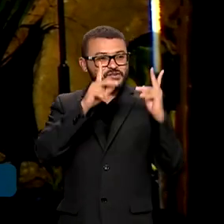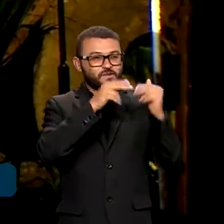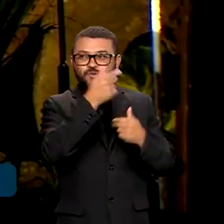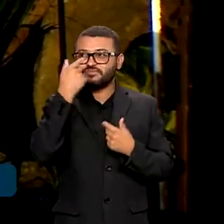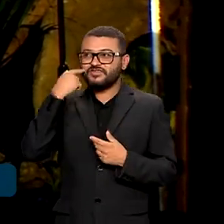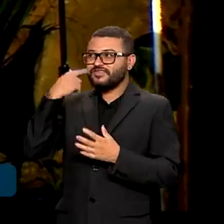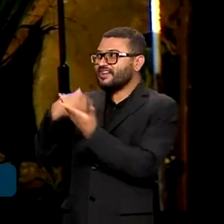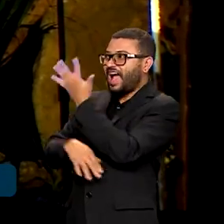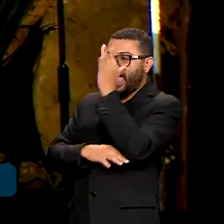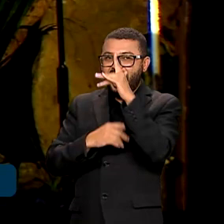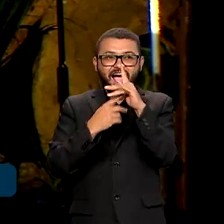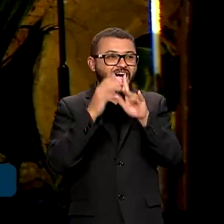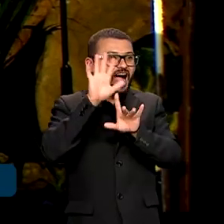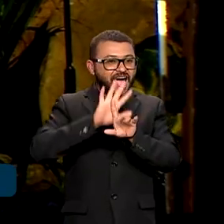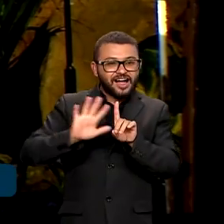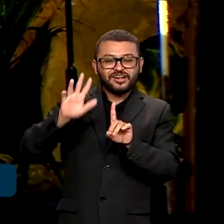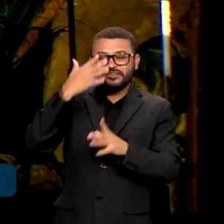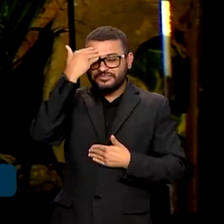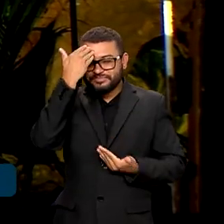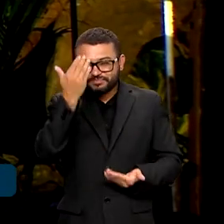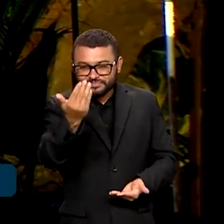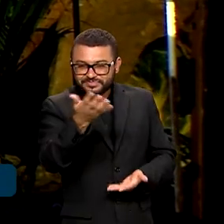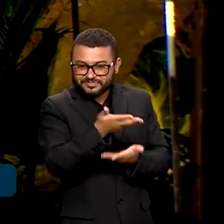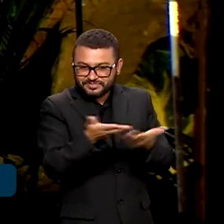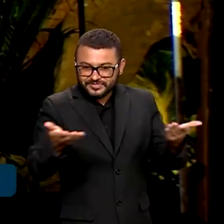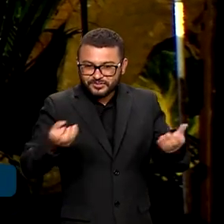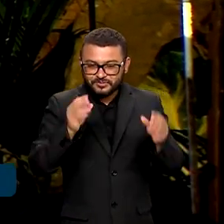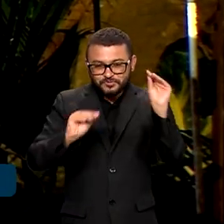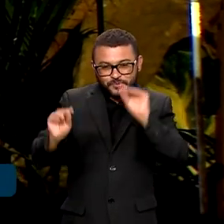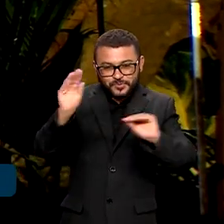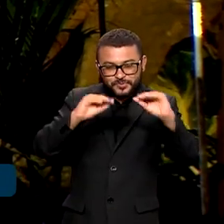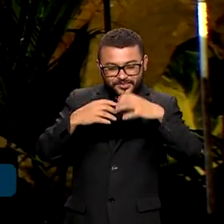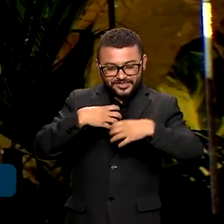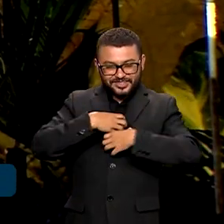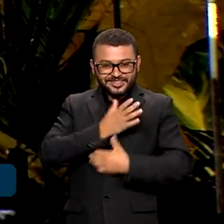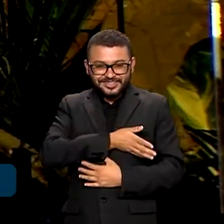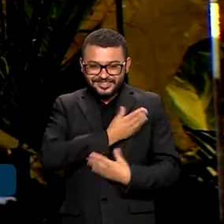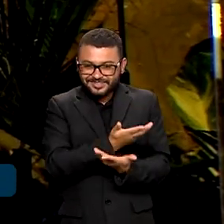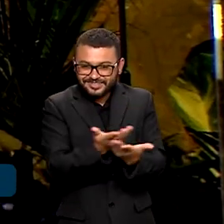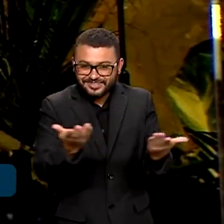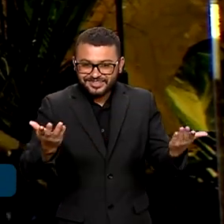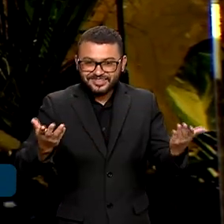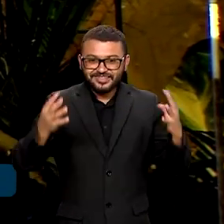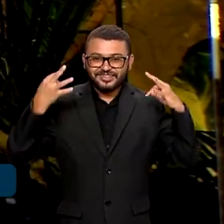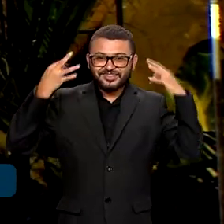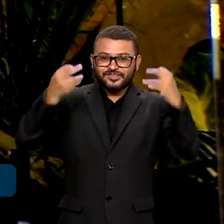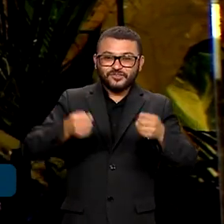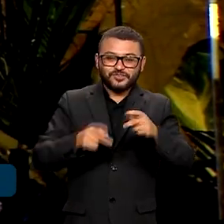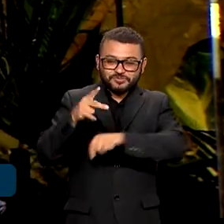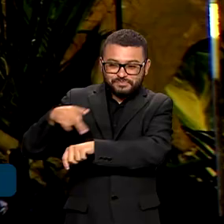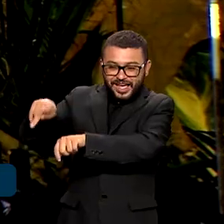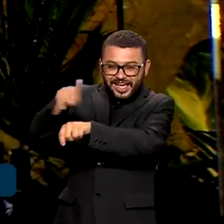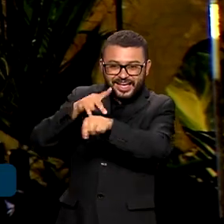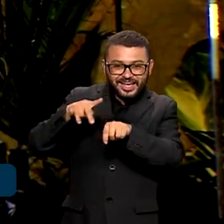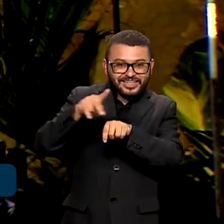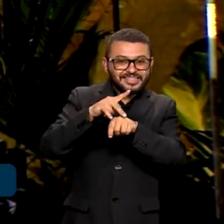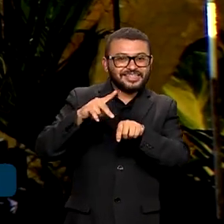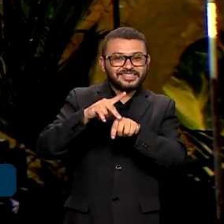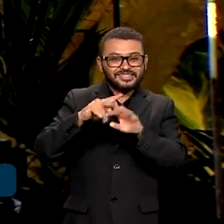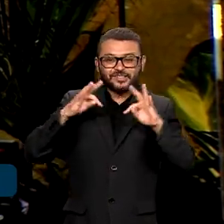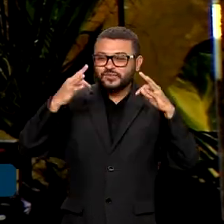esse que está aqui. Muito obrigada, um beijo no coração de todos os países e das